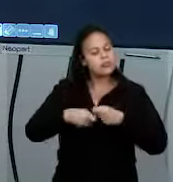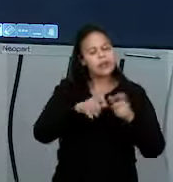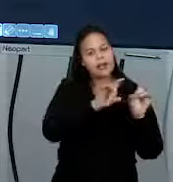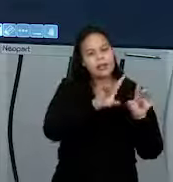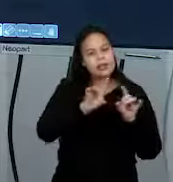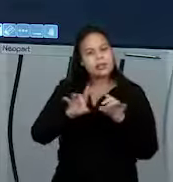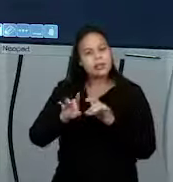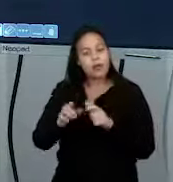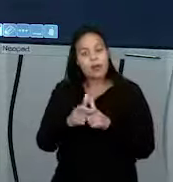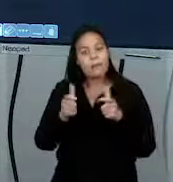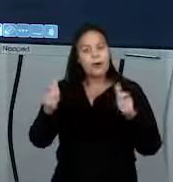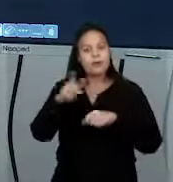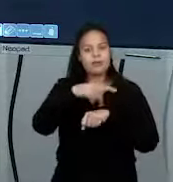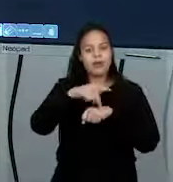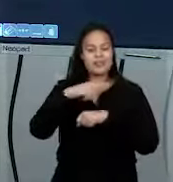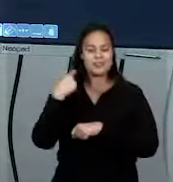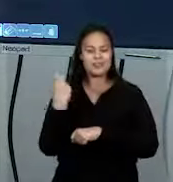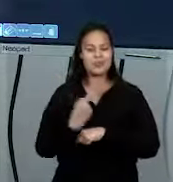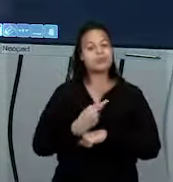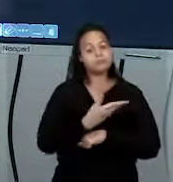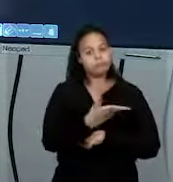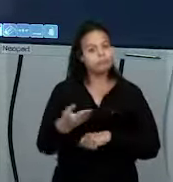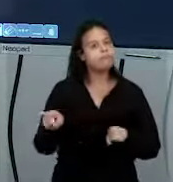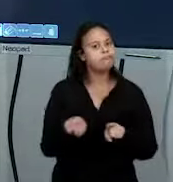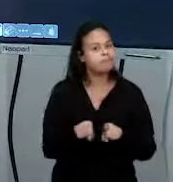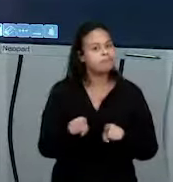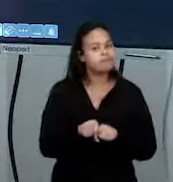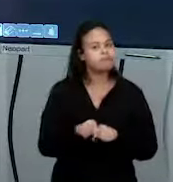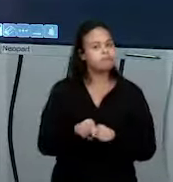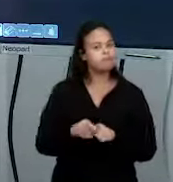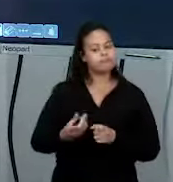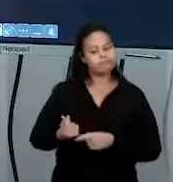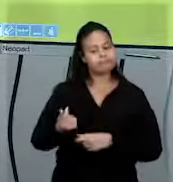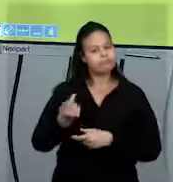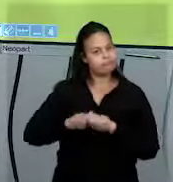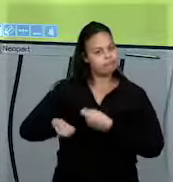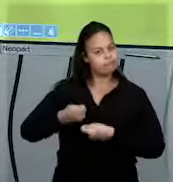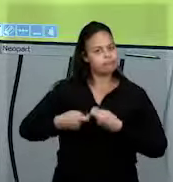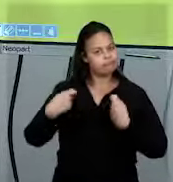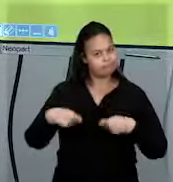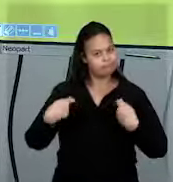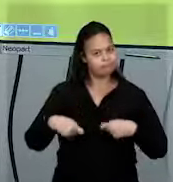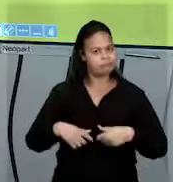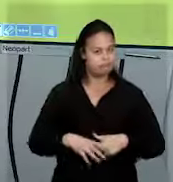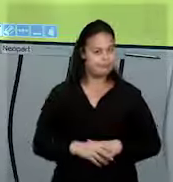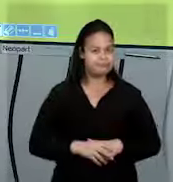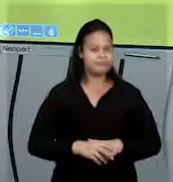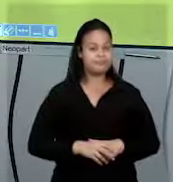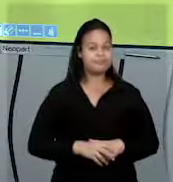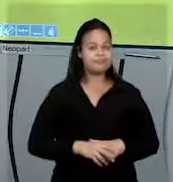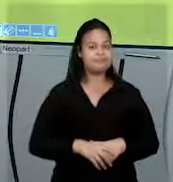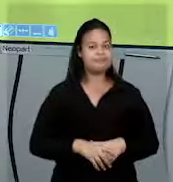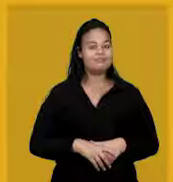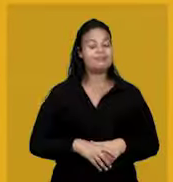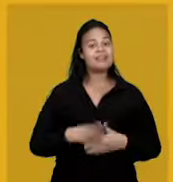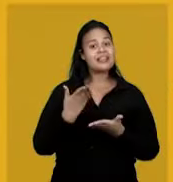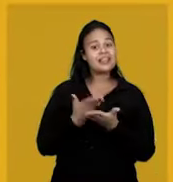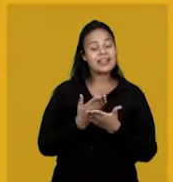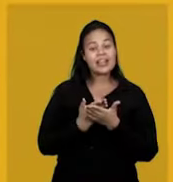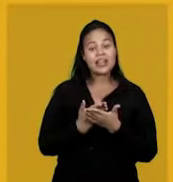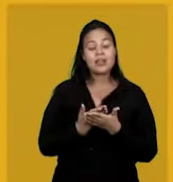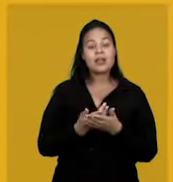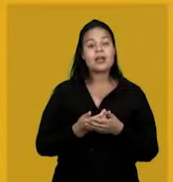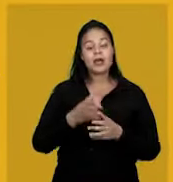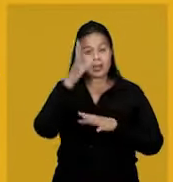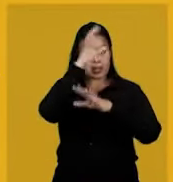ser muito para o nosso país. E para vocês, né? Para o bolso de cada um de vocês. Bem, na aula de hoje